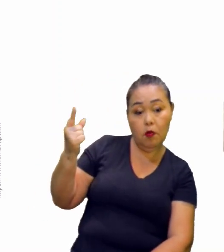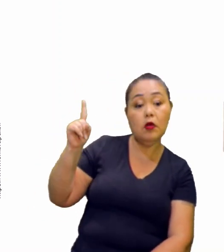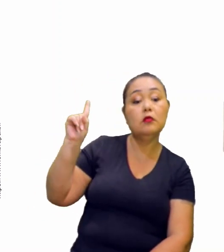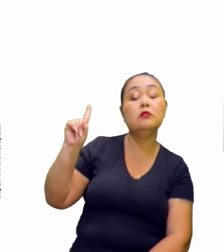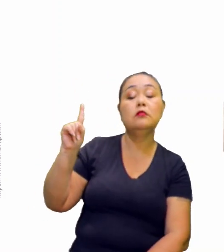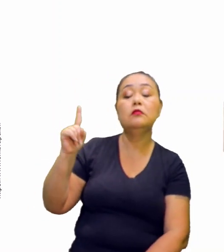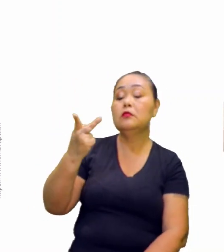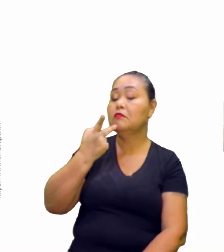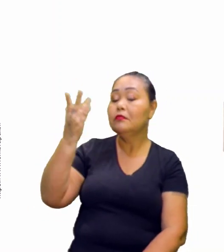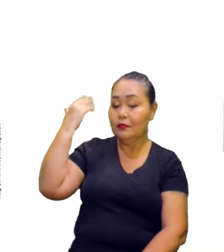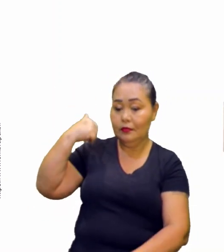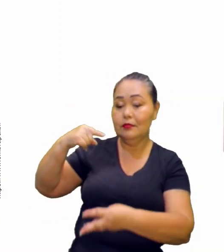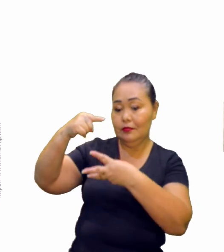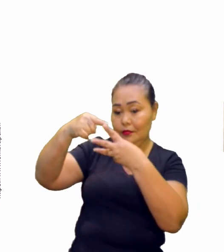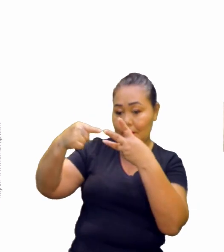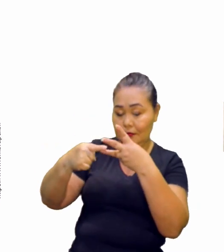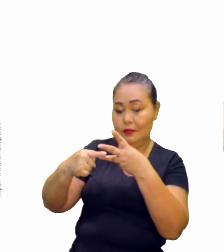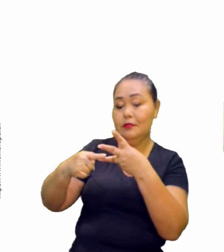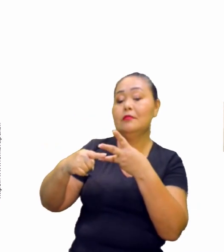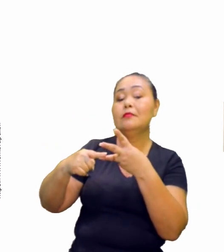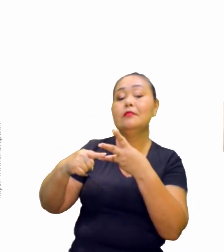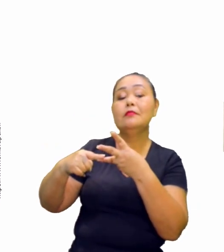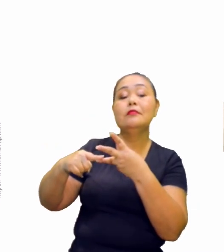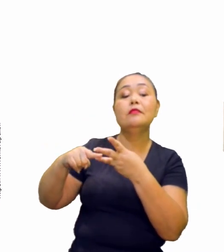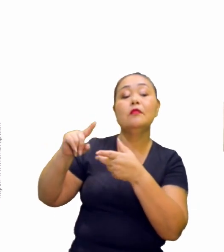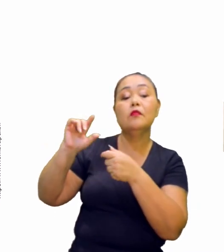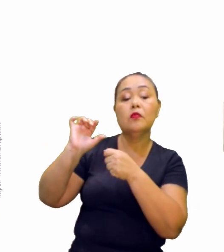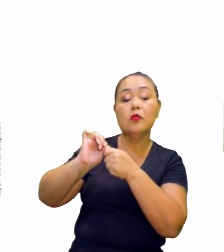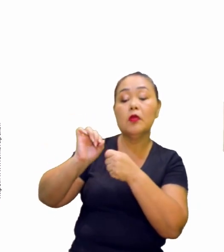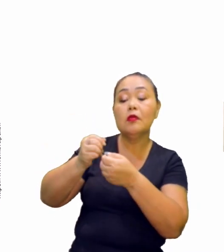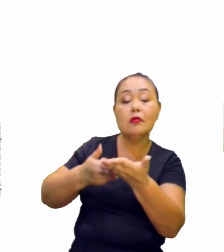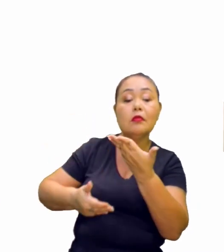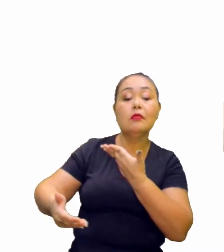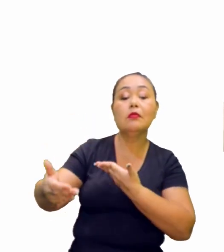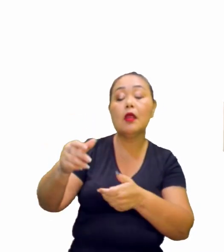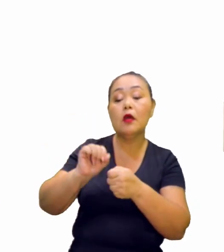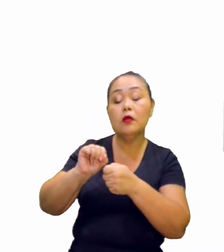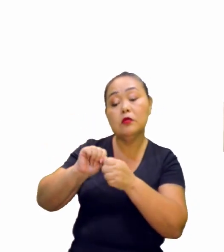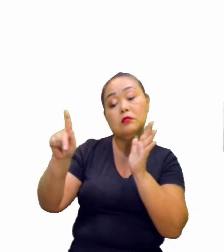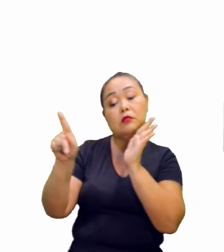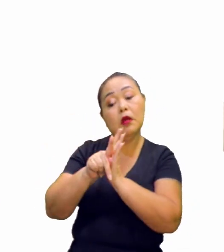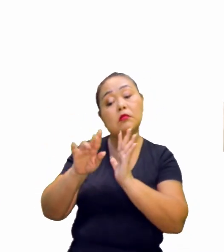gente falou ali em aula, comerciais, de subsistência ou os intermediários.